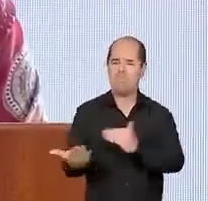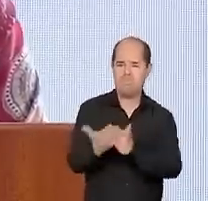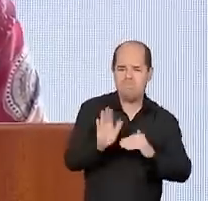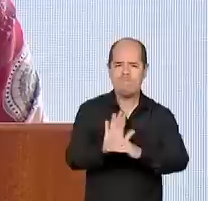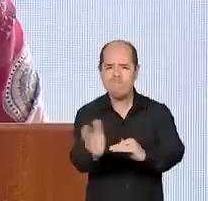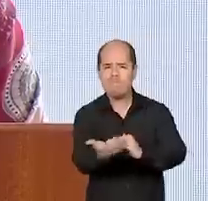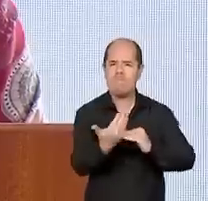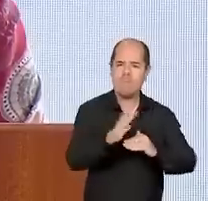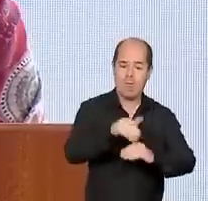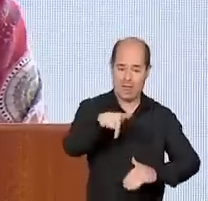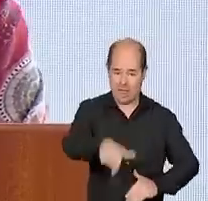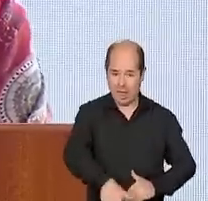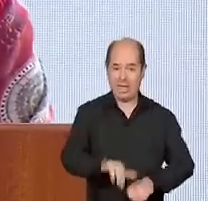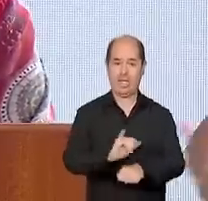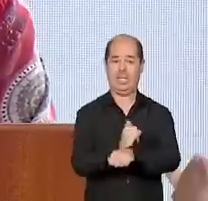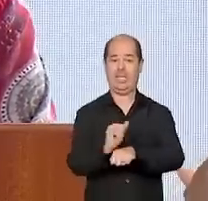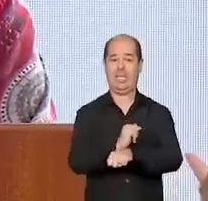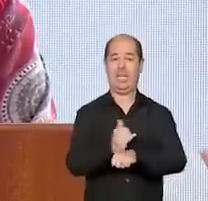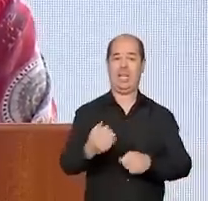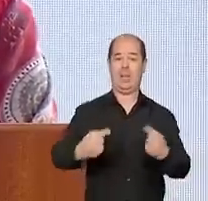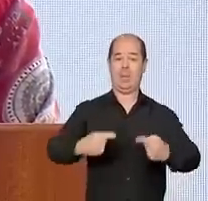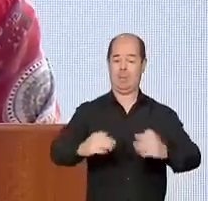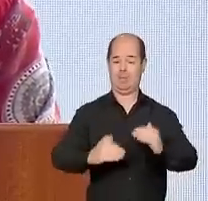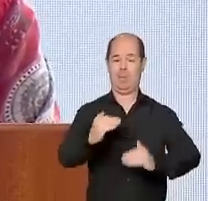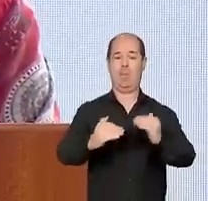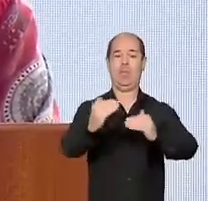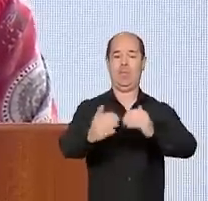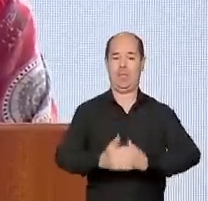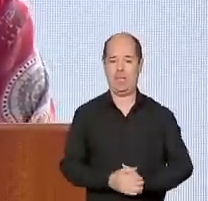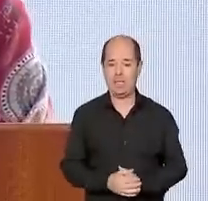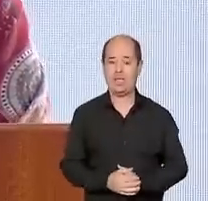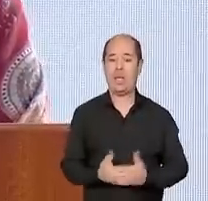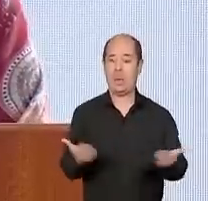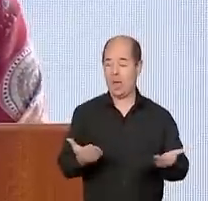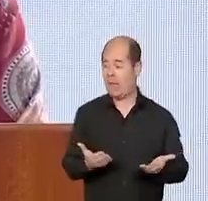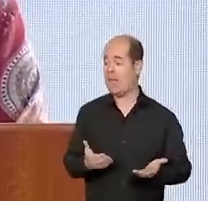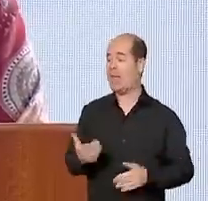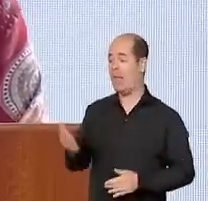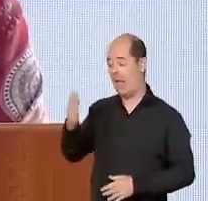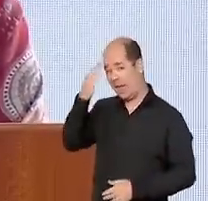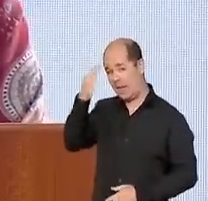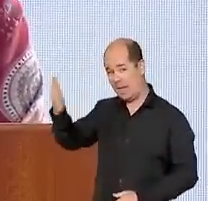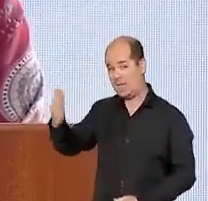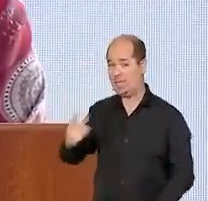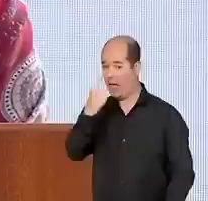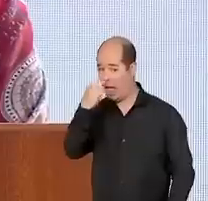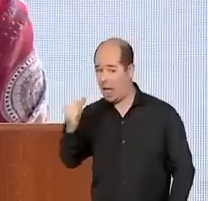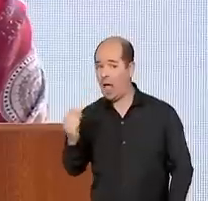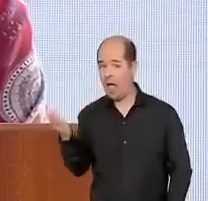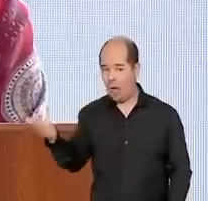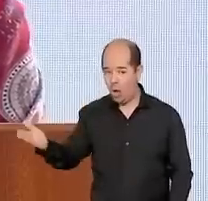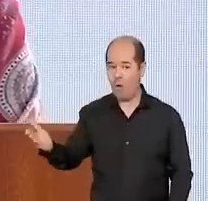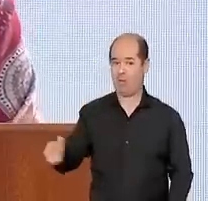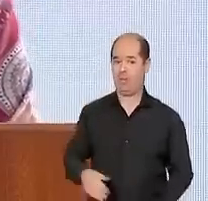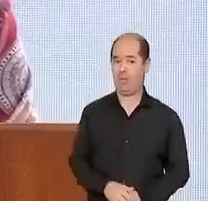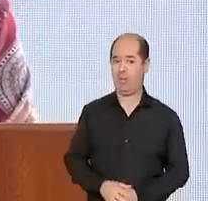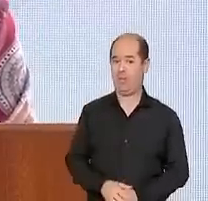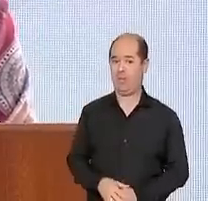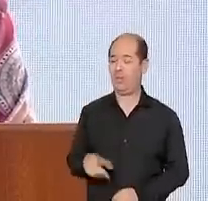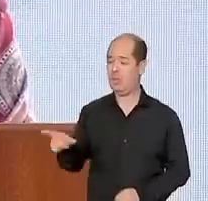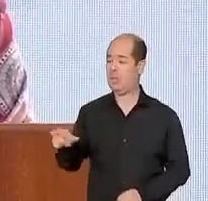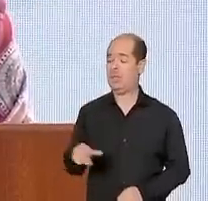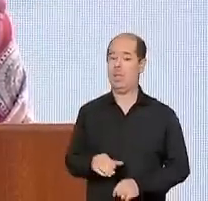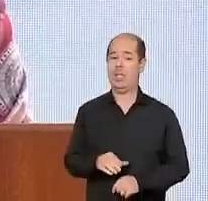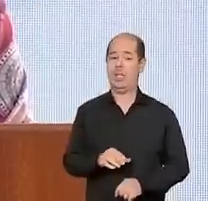aqui de agradecer ao vice-presidente Alckmin, coordenador da política